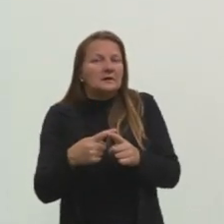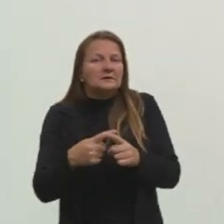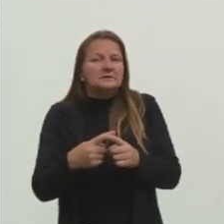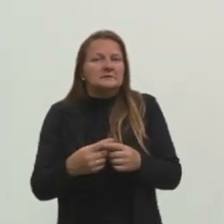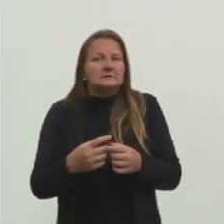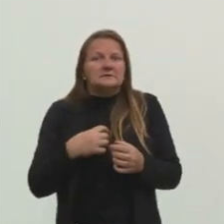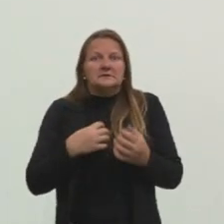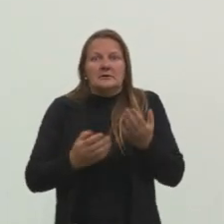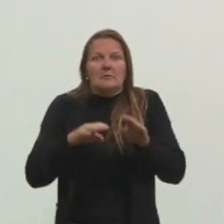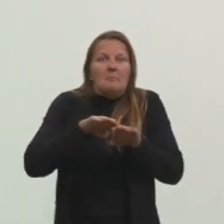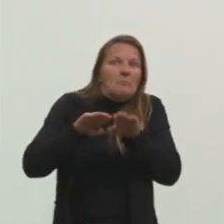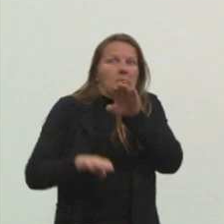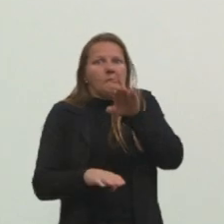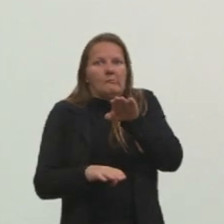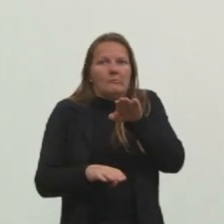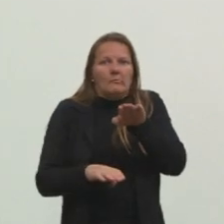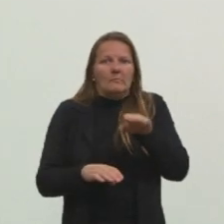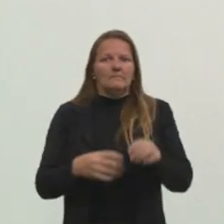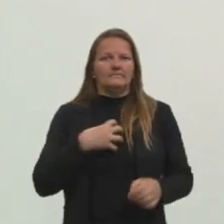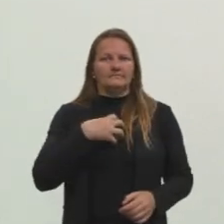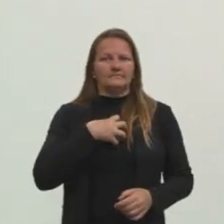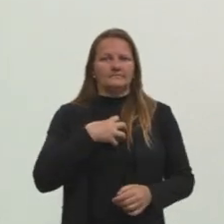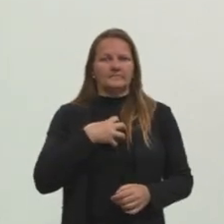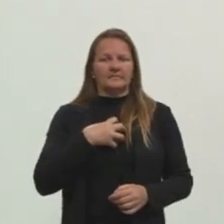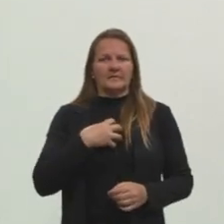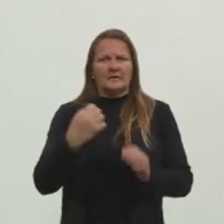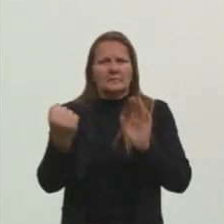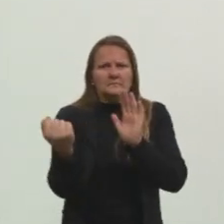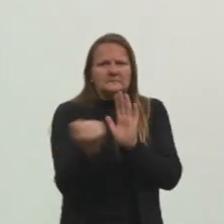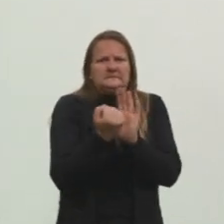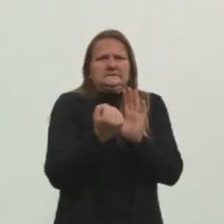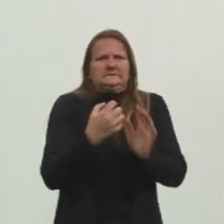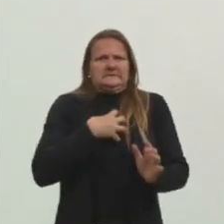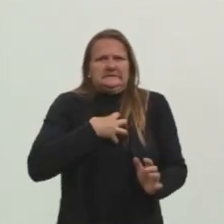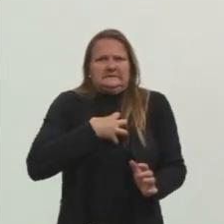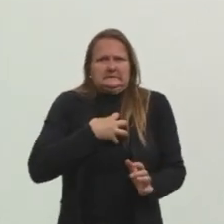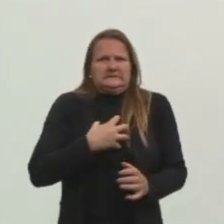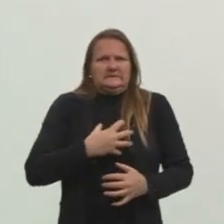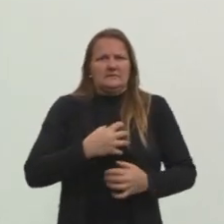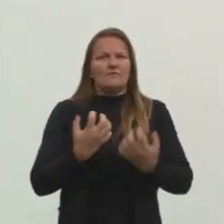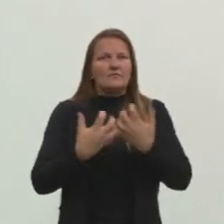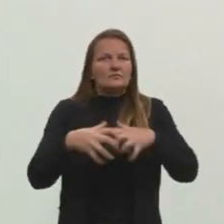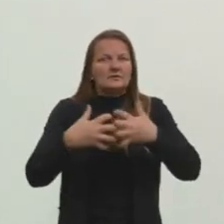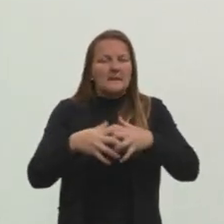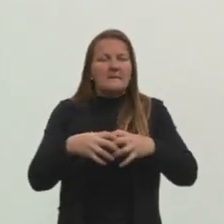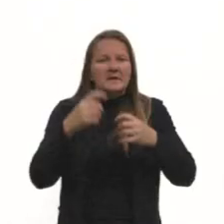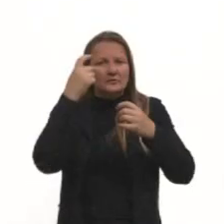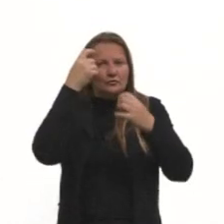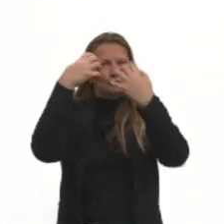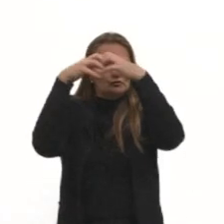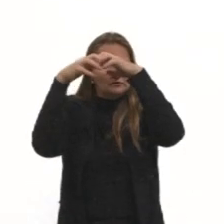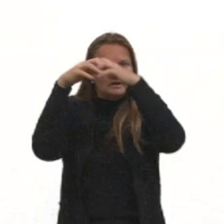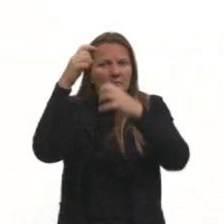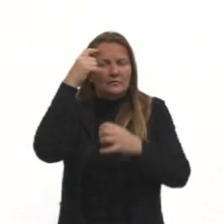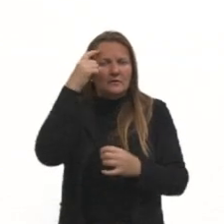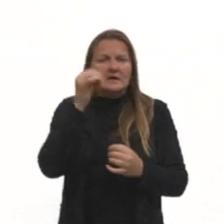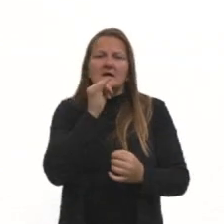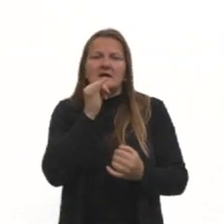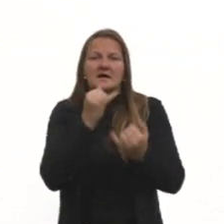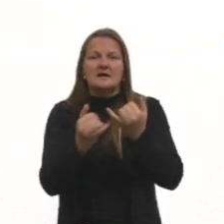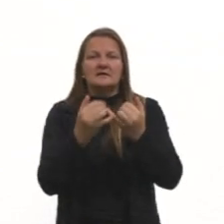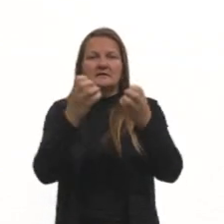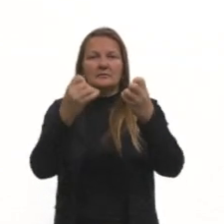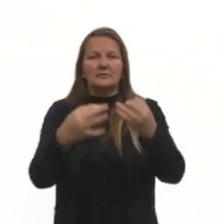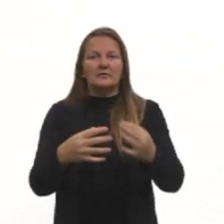desproporcional as situações vividas impactando de forma negativa funcionamento do cérebro por exemplo trazer um exemplo hoje aqui